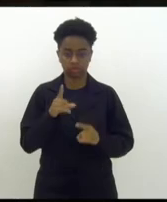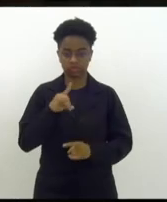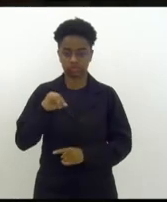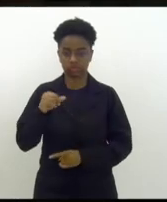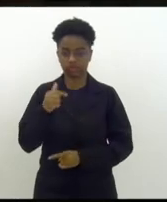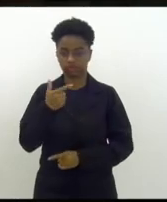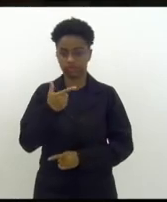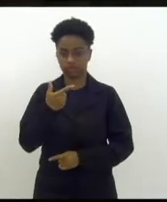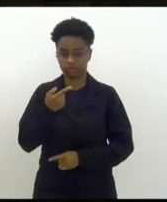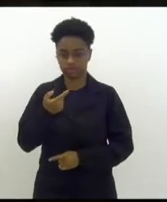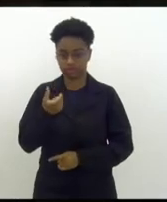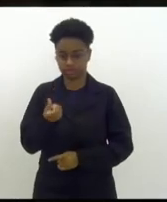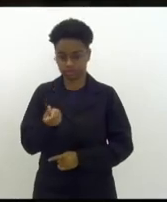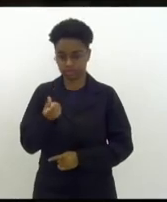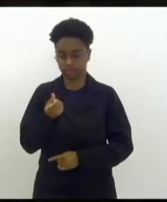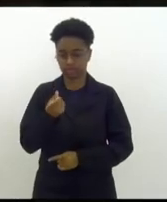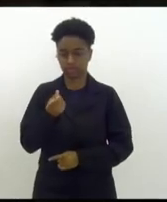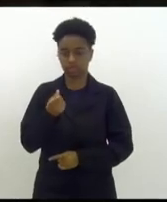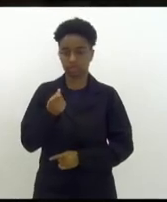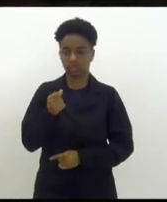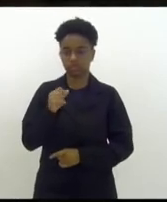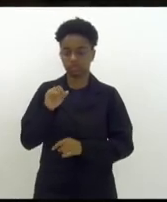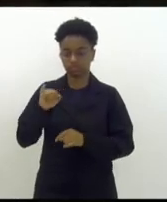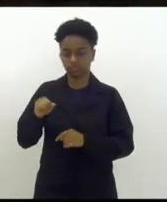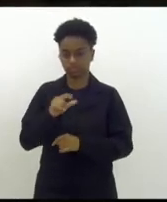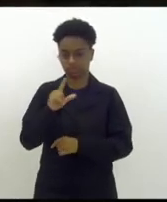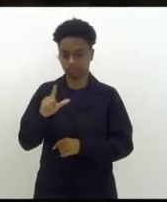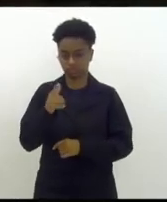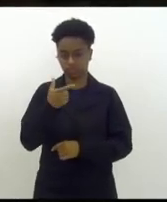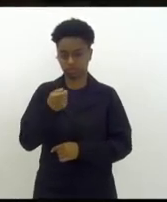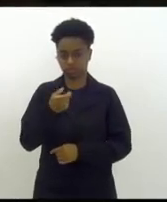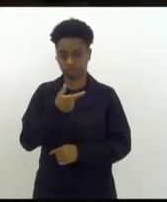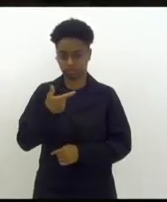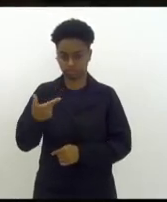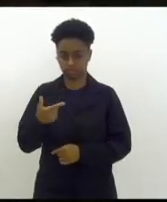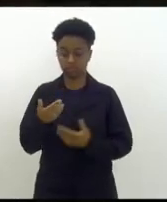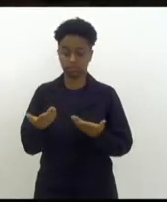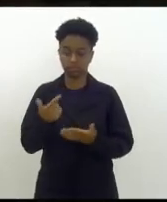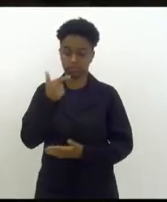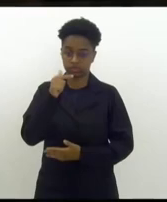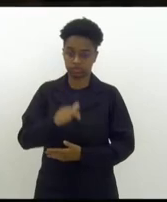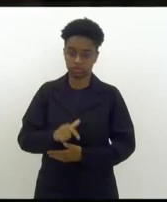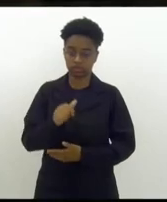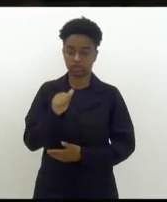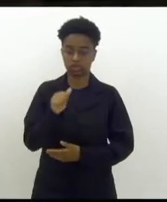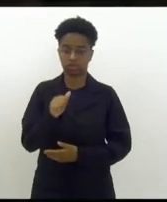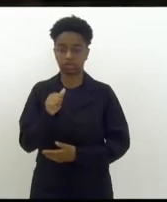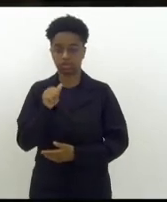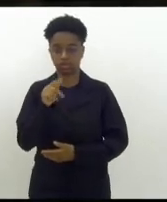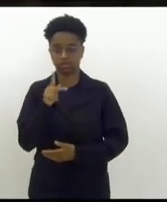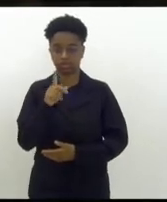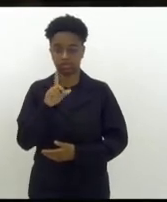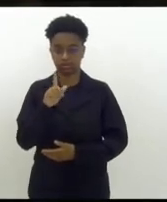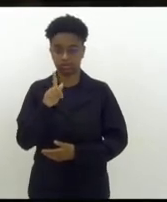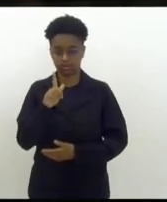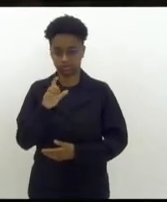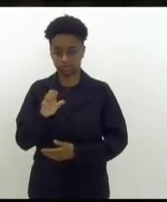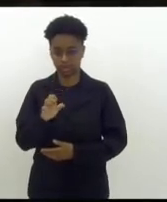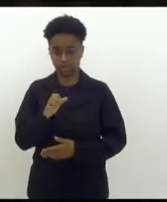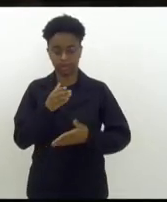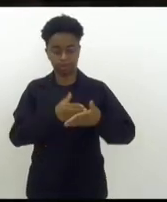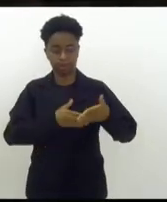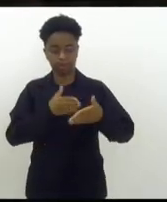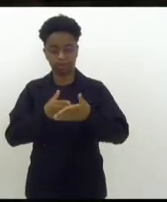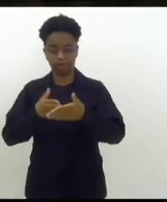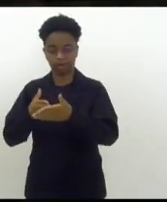22 novamente a pge interpois embargos de declaração